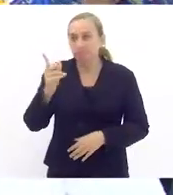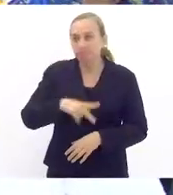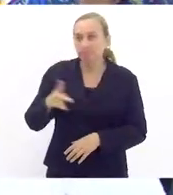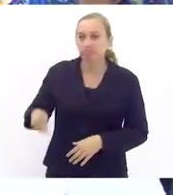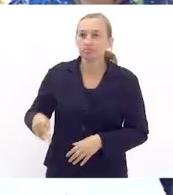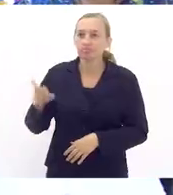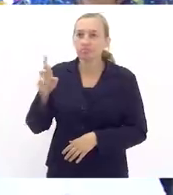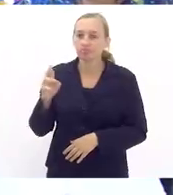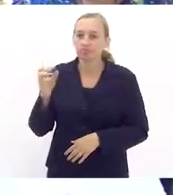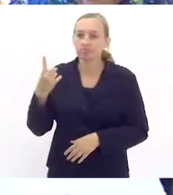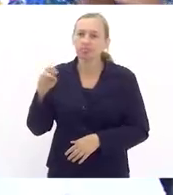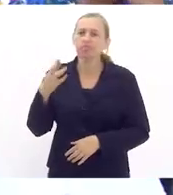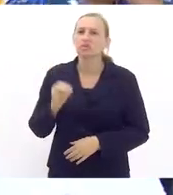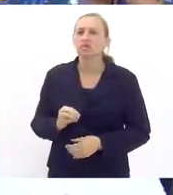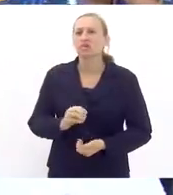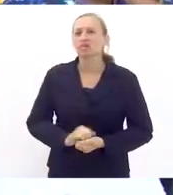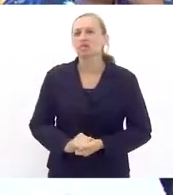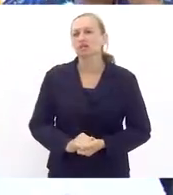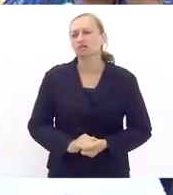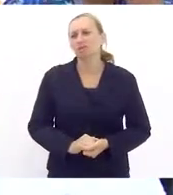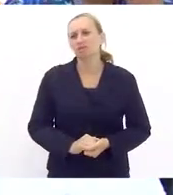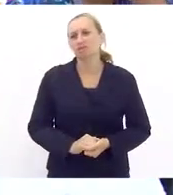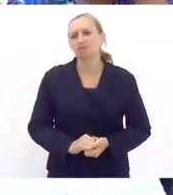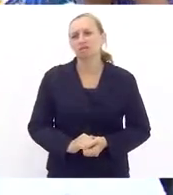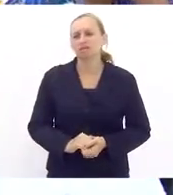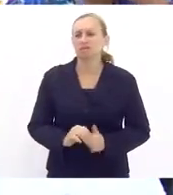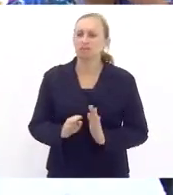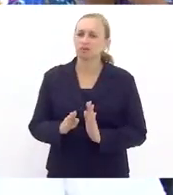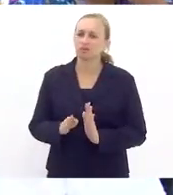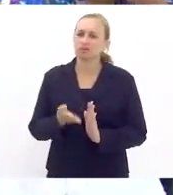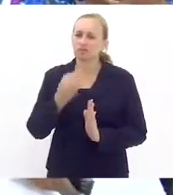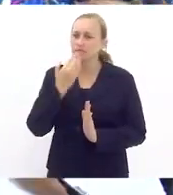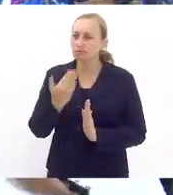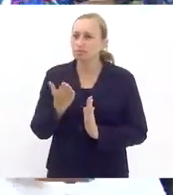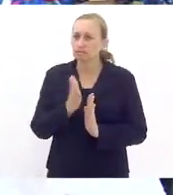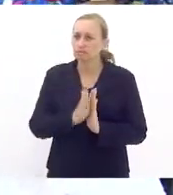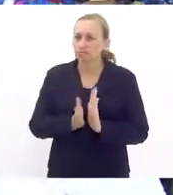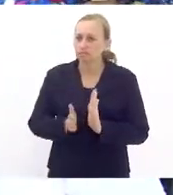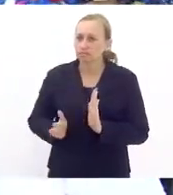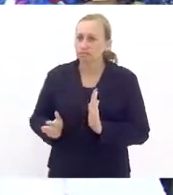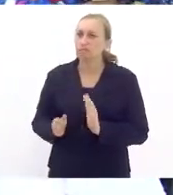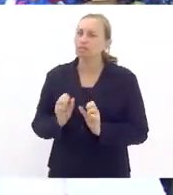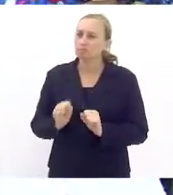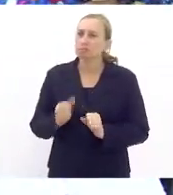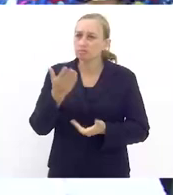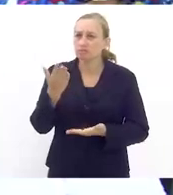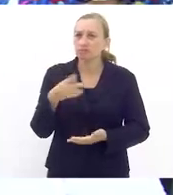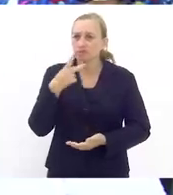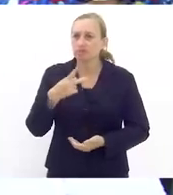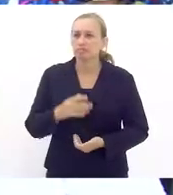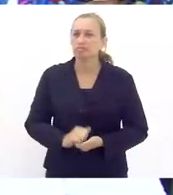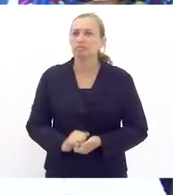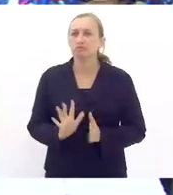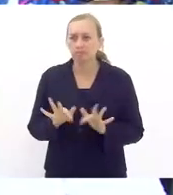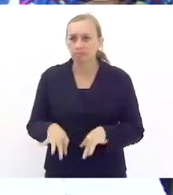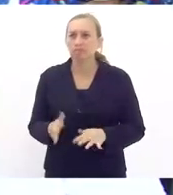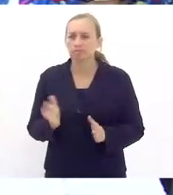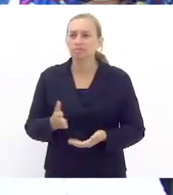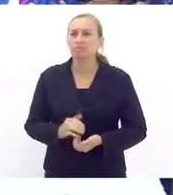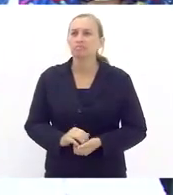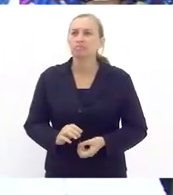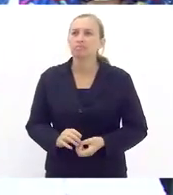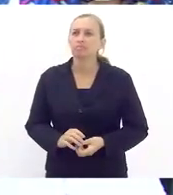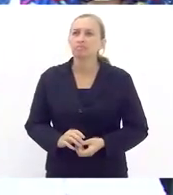tem uma aluna que fez um pela ordem ali ó você pode fazer isso pela ordem a gente já tá terminando mas